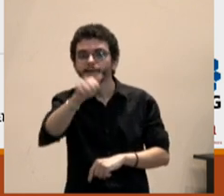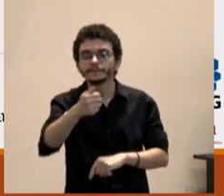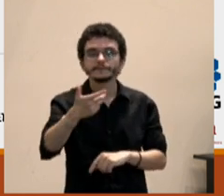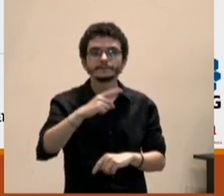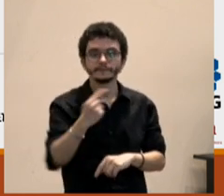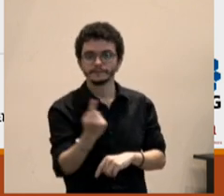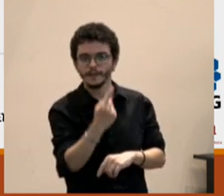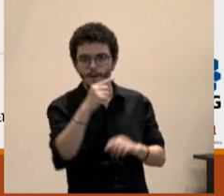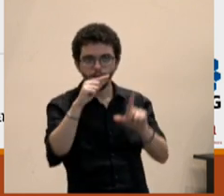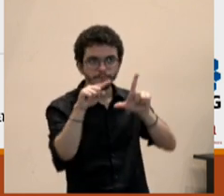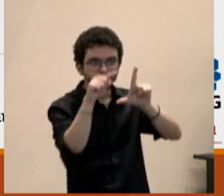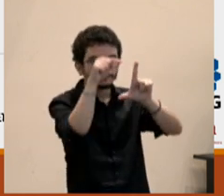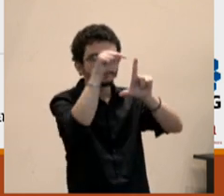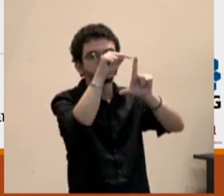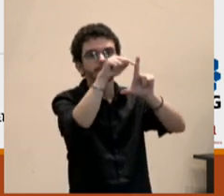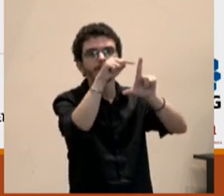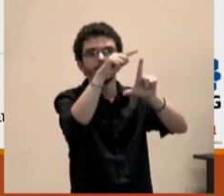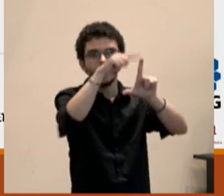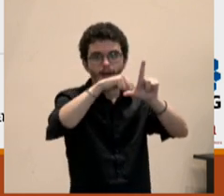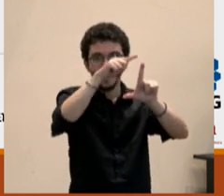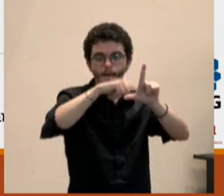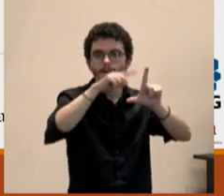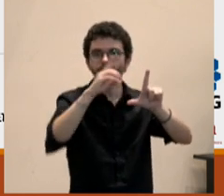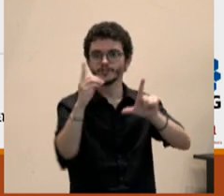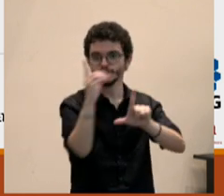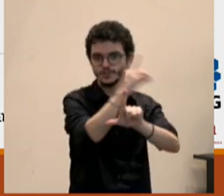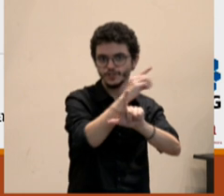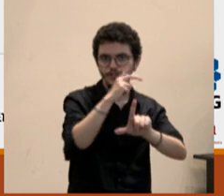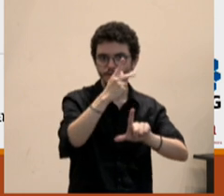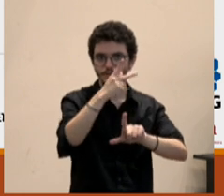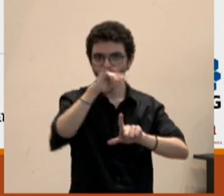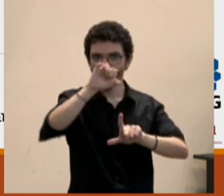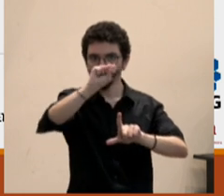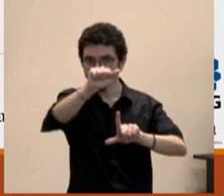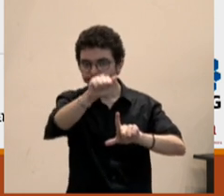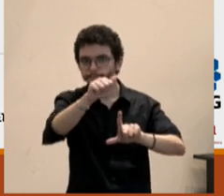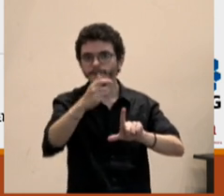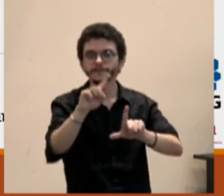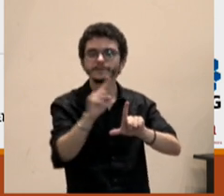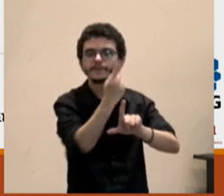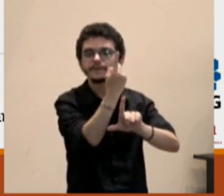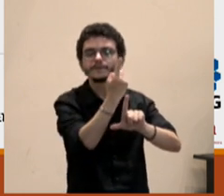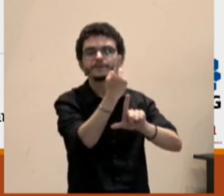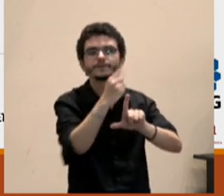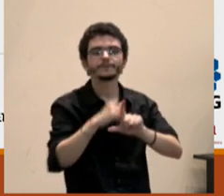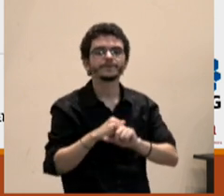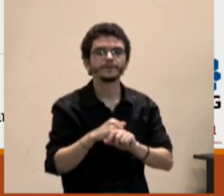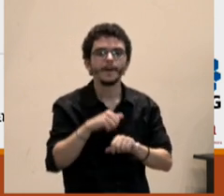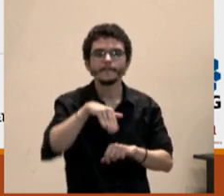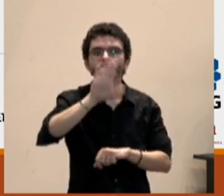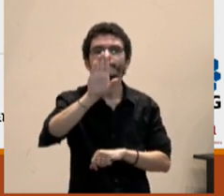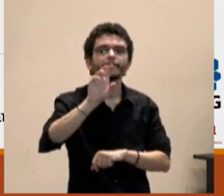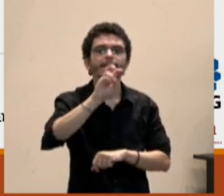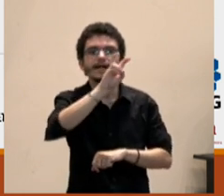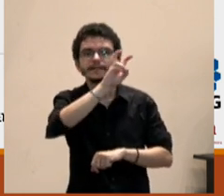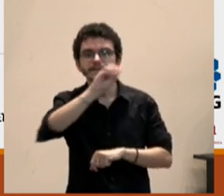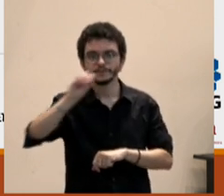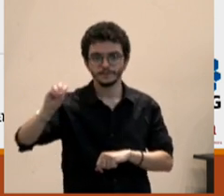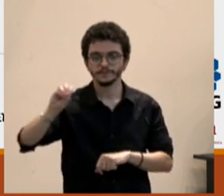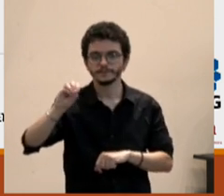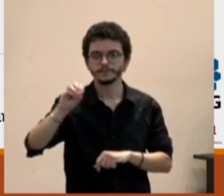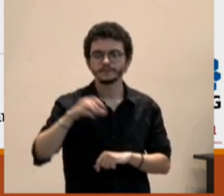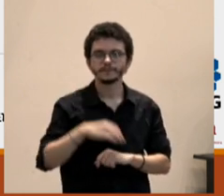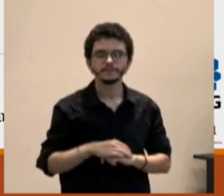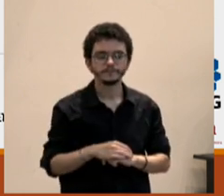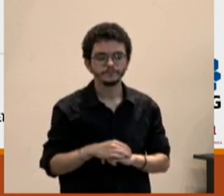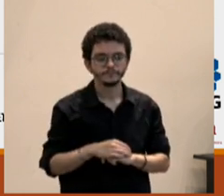o valor do PISA. O PISA está do lado direito. Então, lá, o primeiro lá dá mais de 500, né? E vai, o